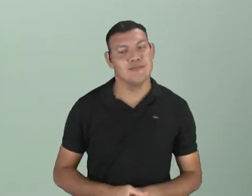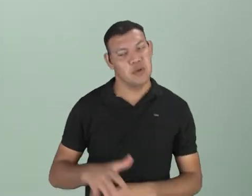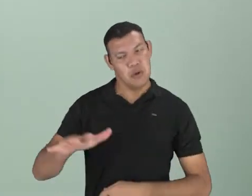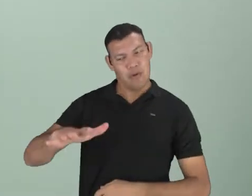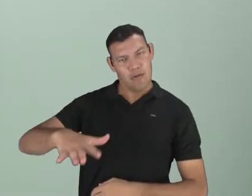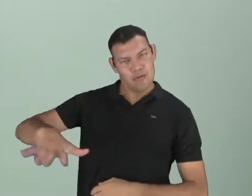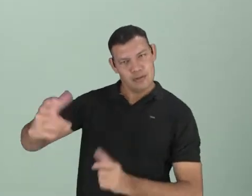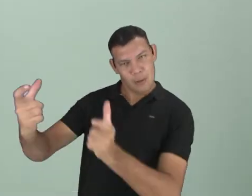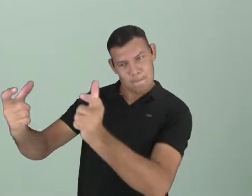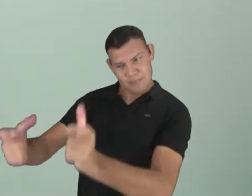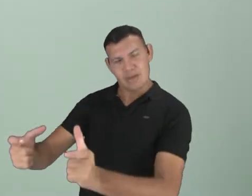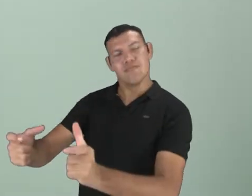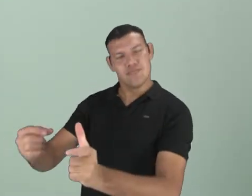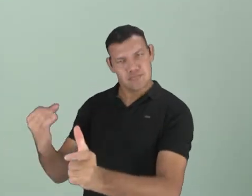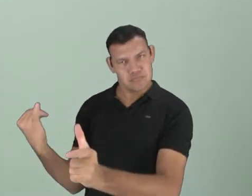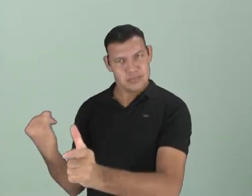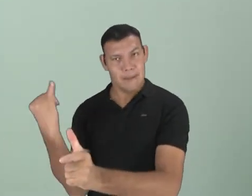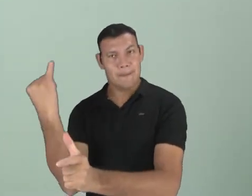fundamental.